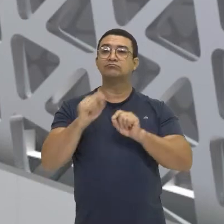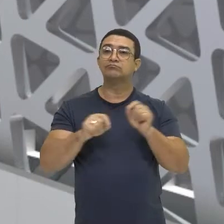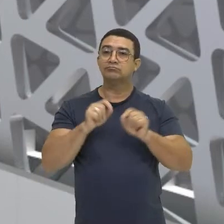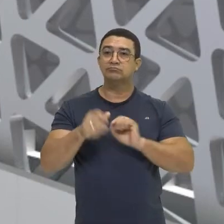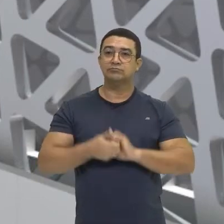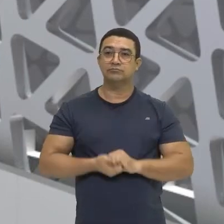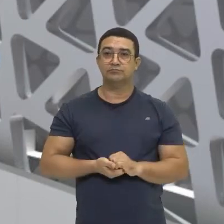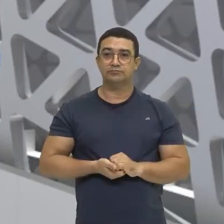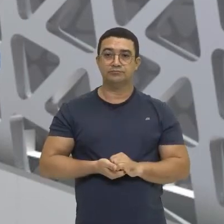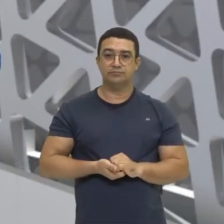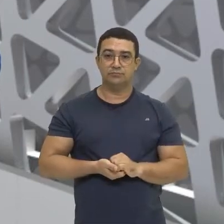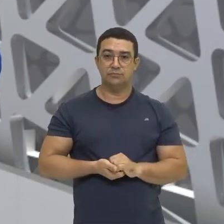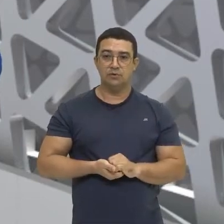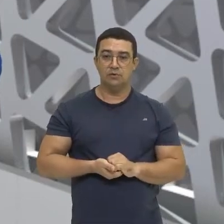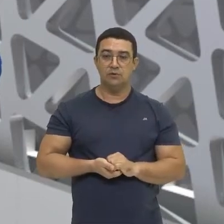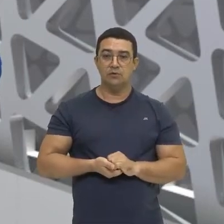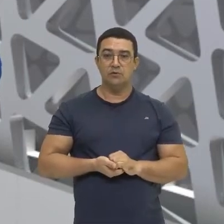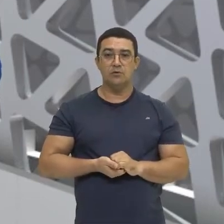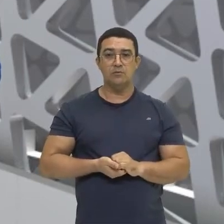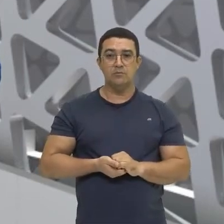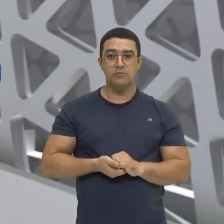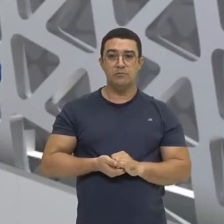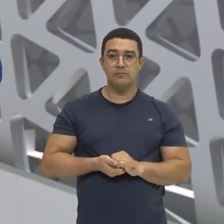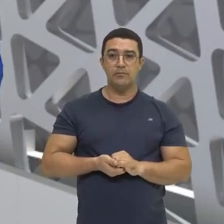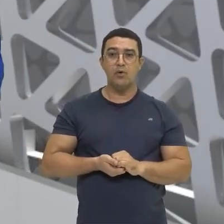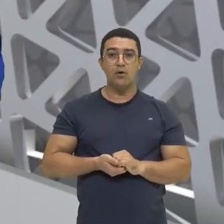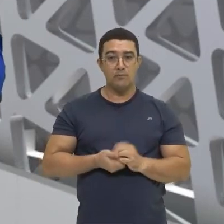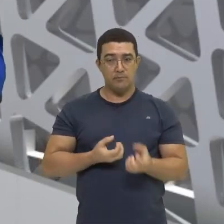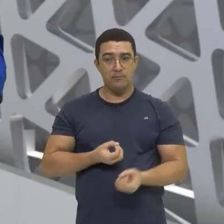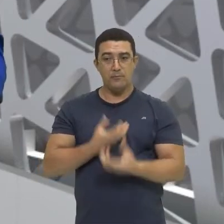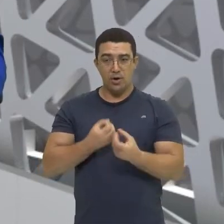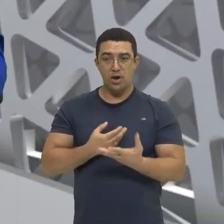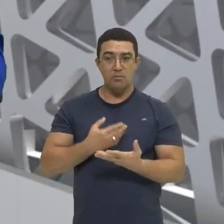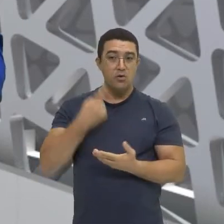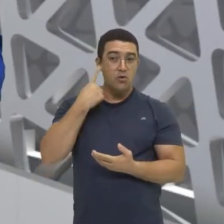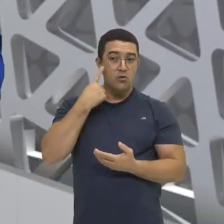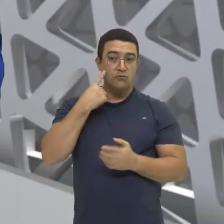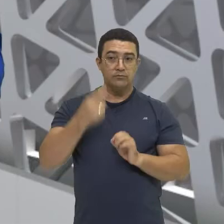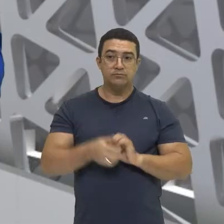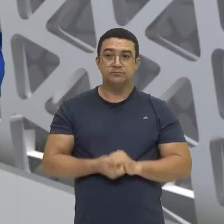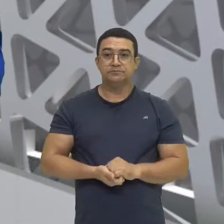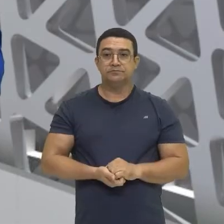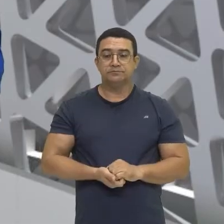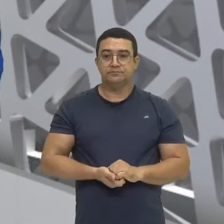fidelidade de Vinícius de Moraes, declamado pela professora Dinanci. Acompanhem.